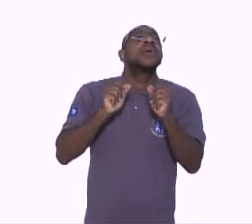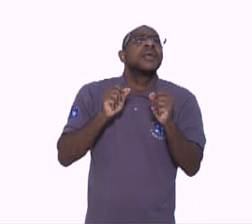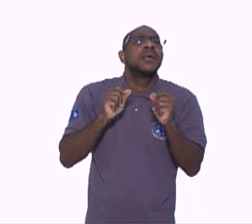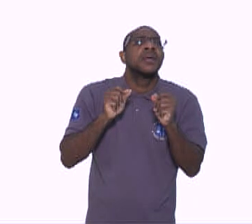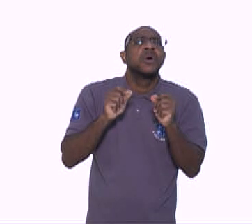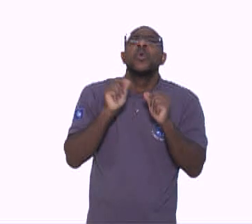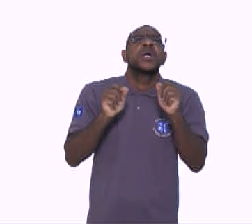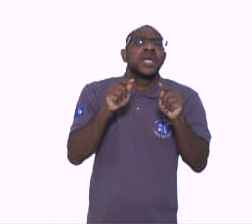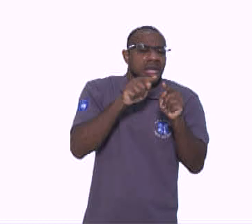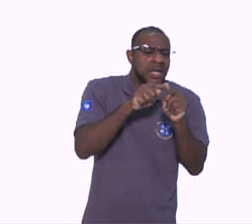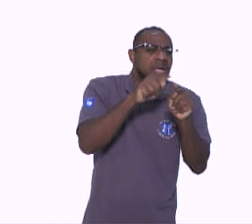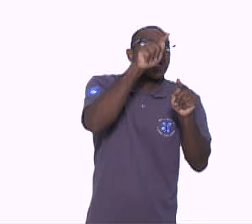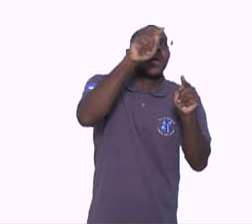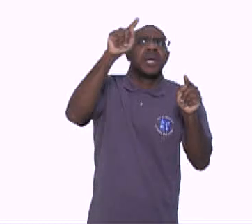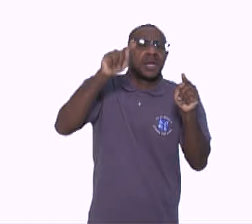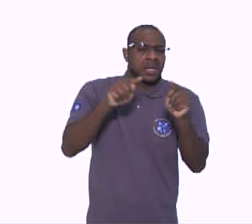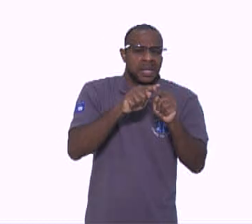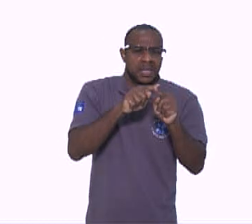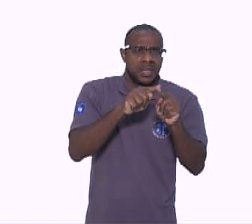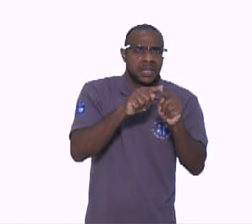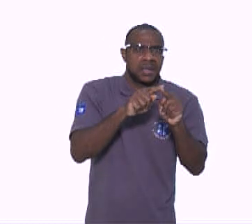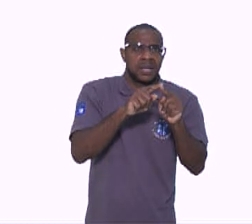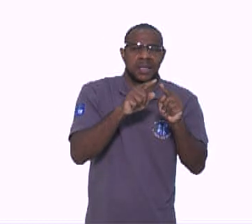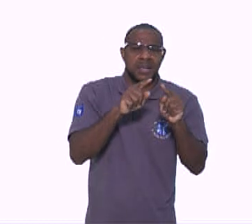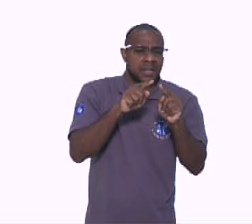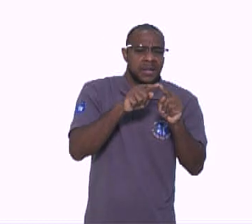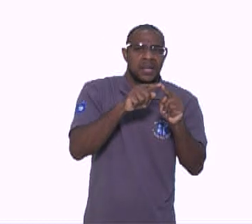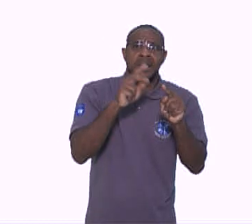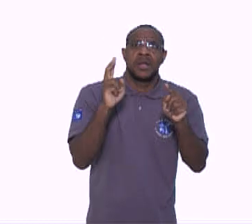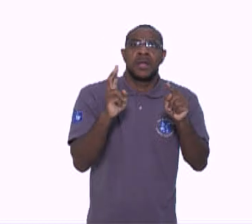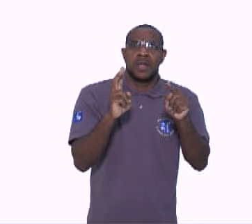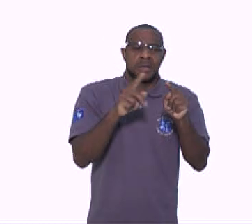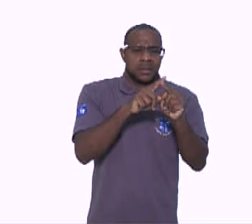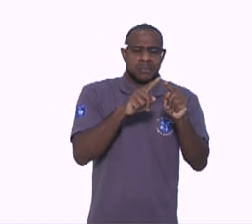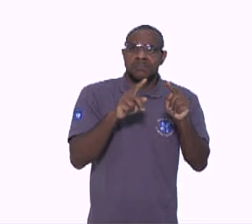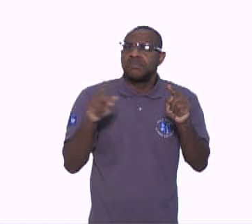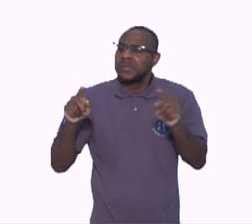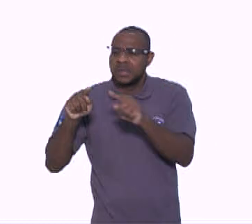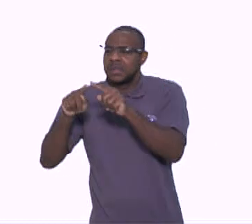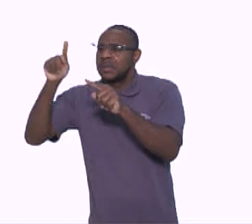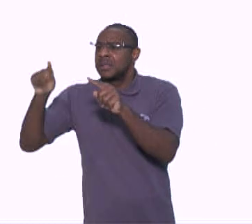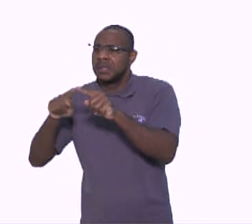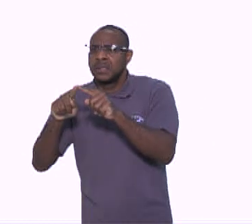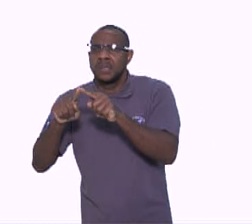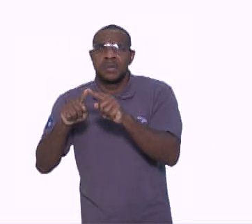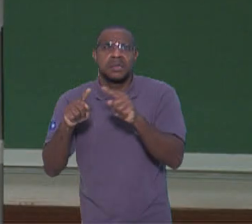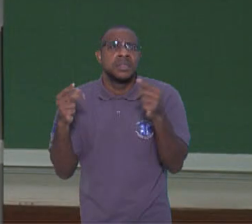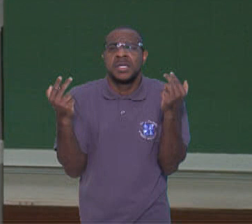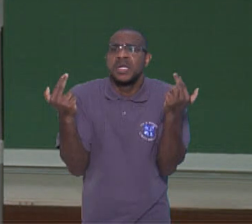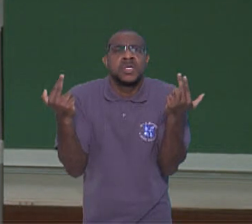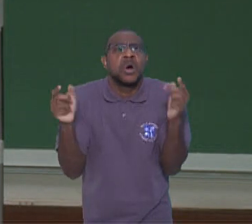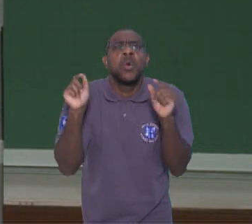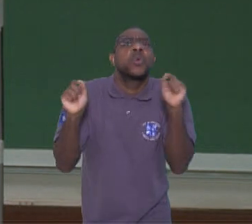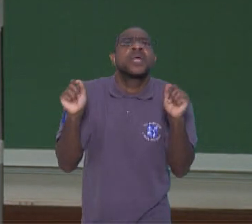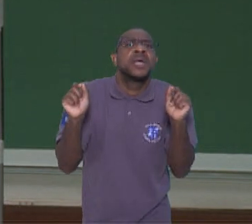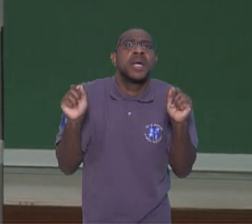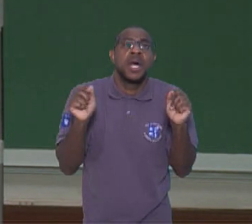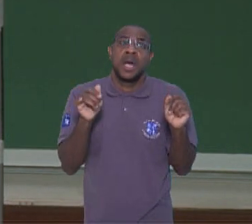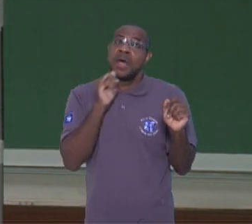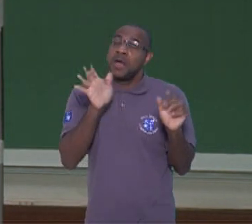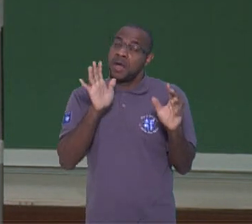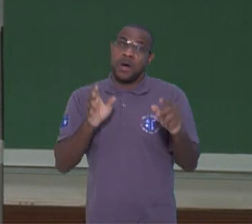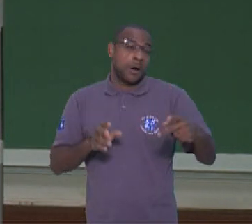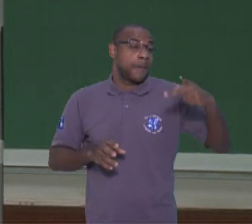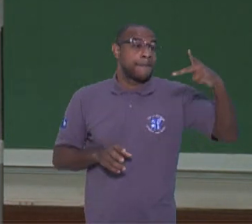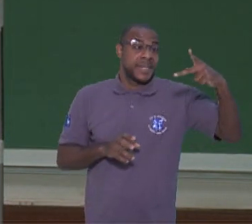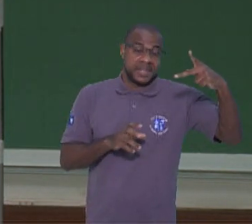comum entre o valor do perímetro do triângulo e a área do retângulo nos exemplos anteriores? Lembre-se que o perímetro era x